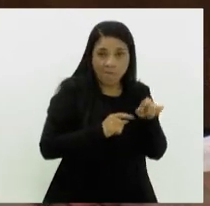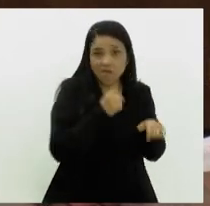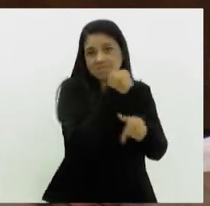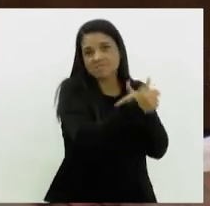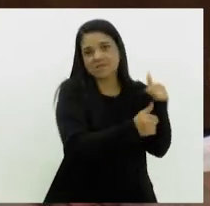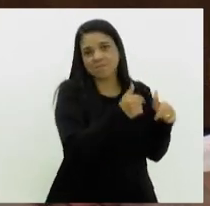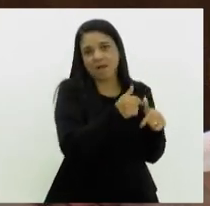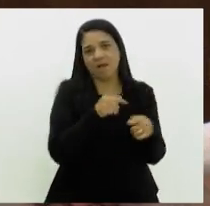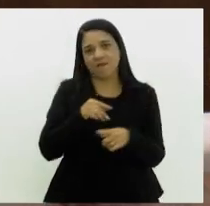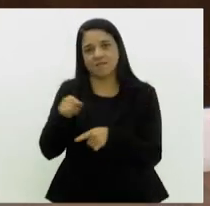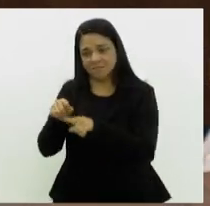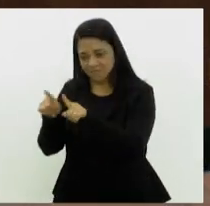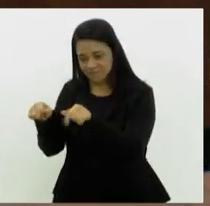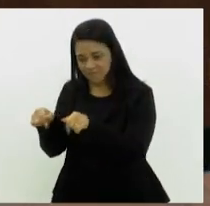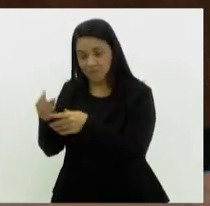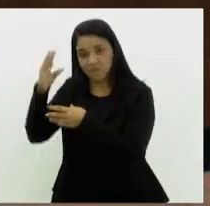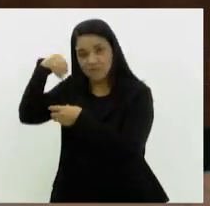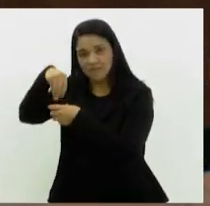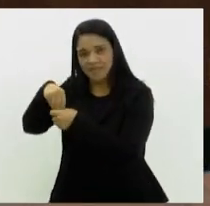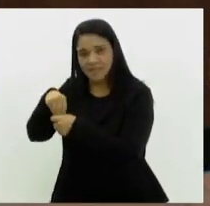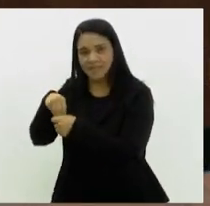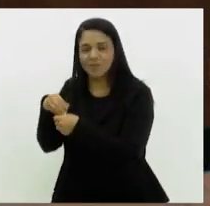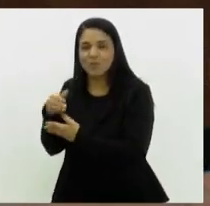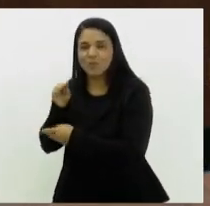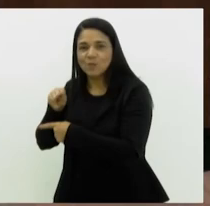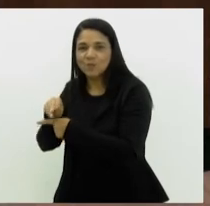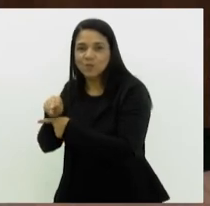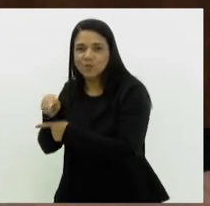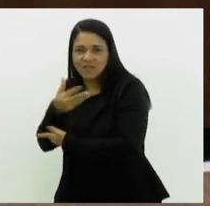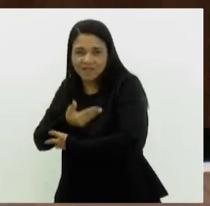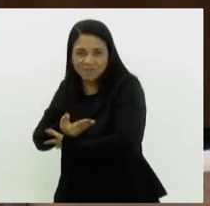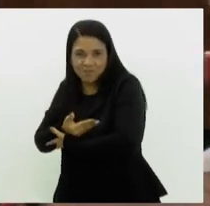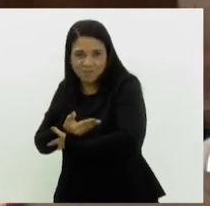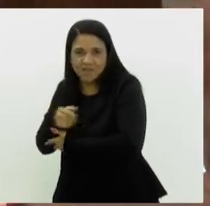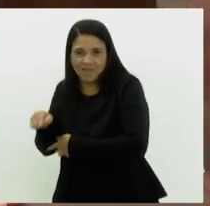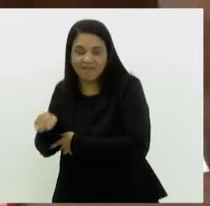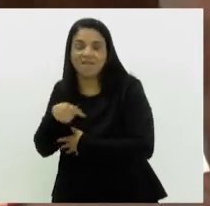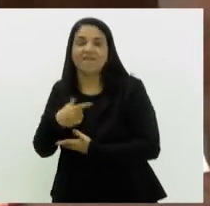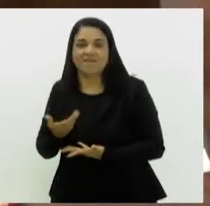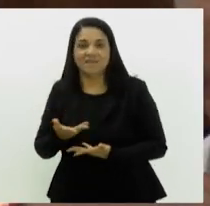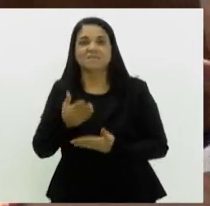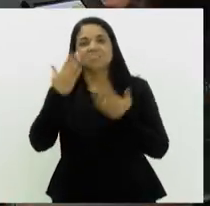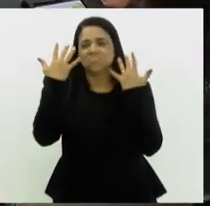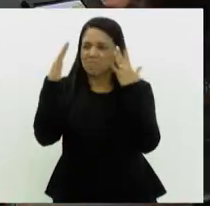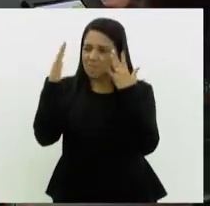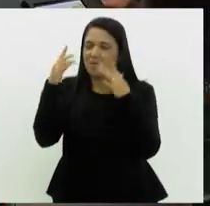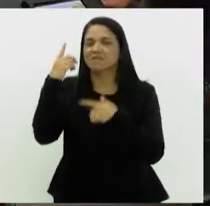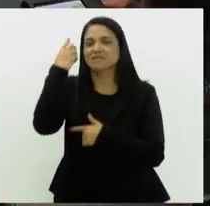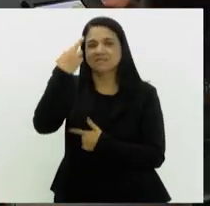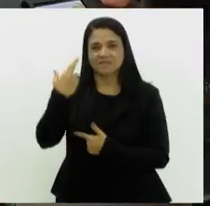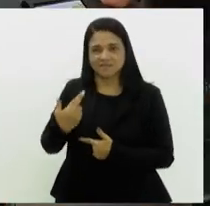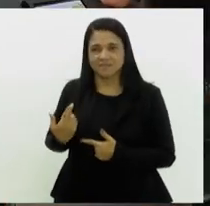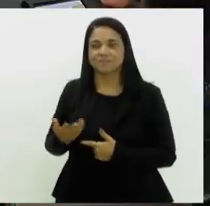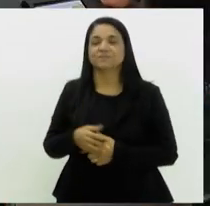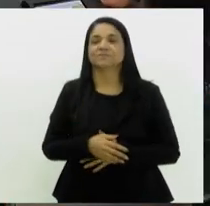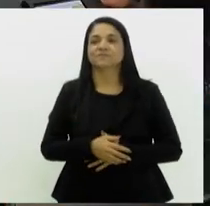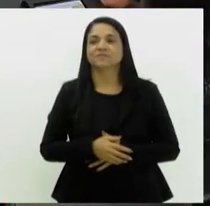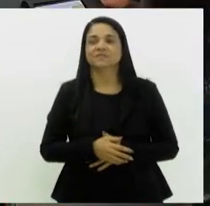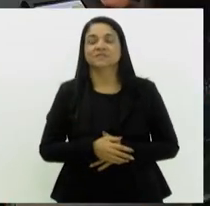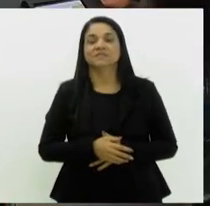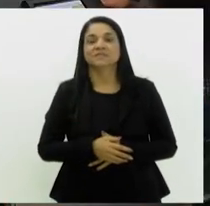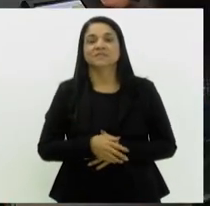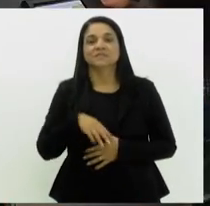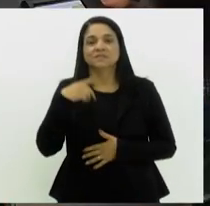seu mandato de deputado. Obrigada, presidenta, e parabéns mais uma vez, deputada Renata Souza. Deputada Verônica.